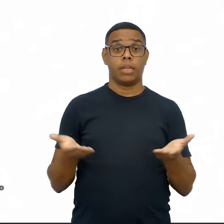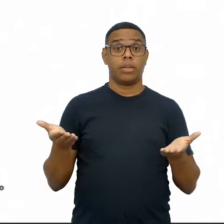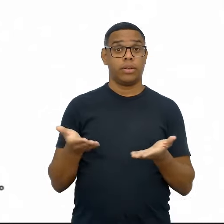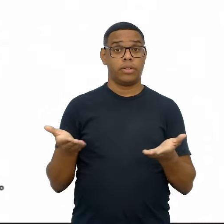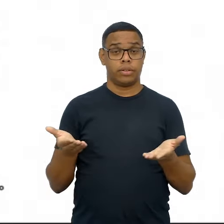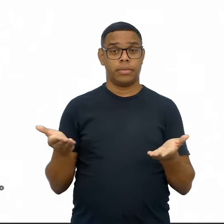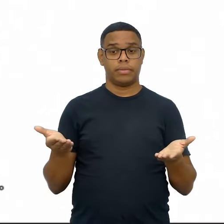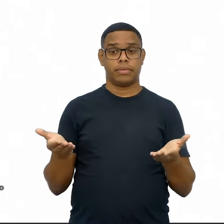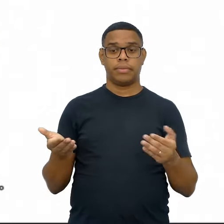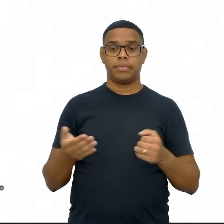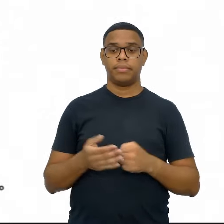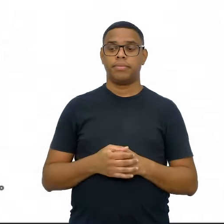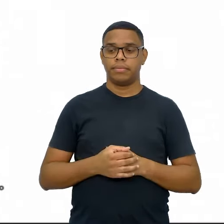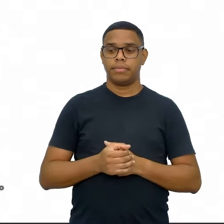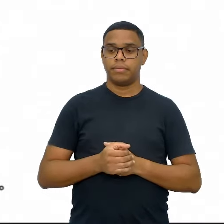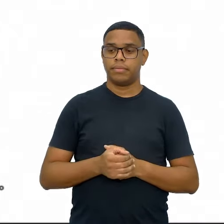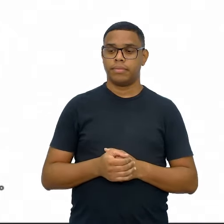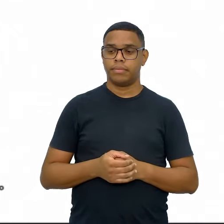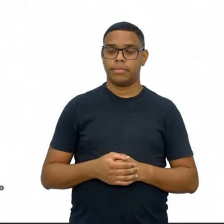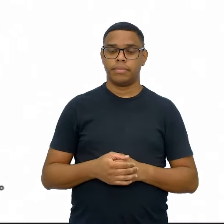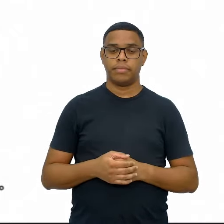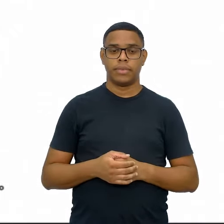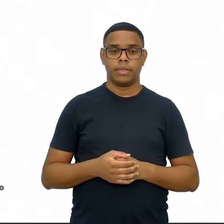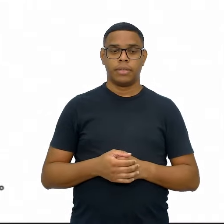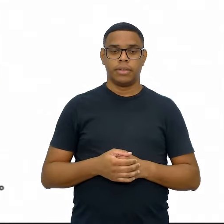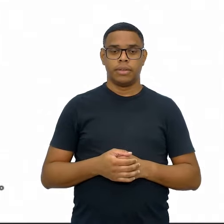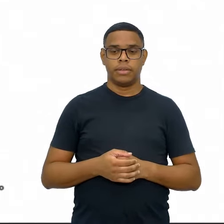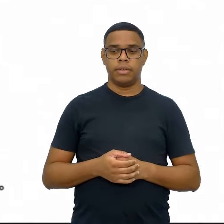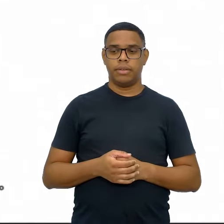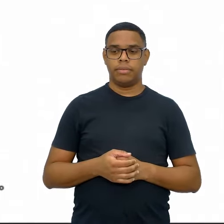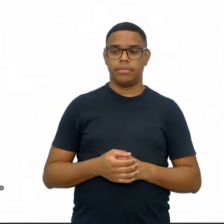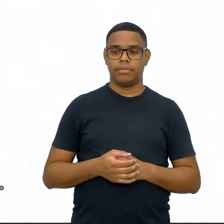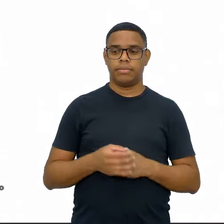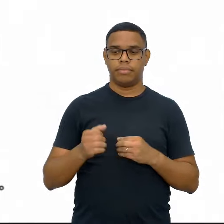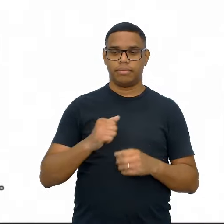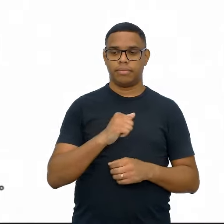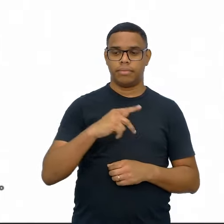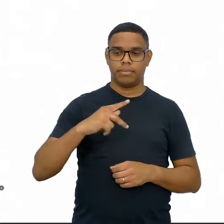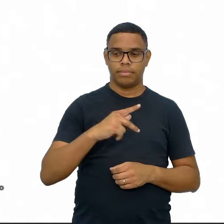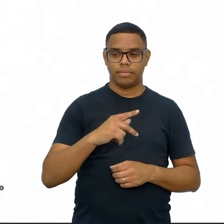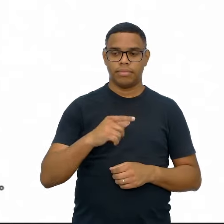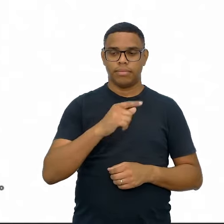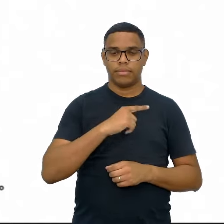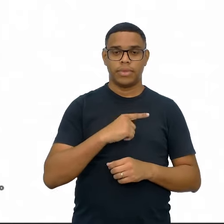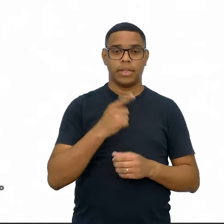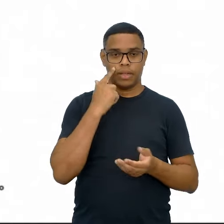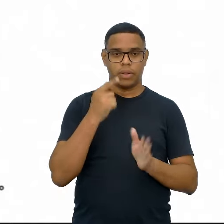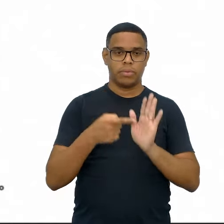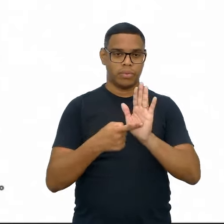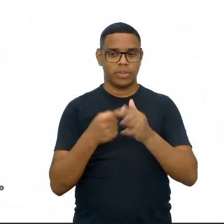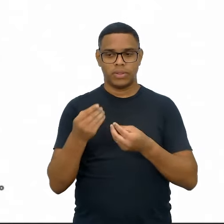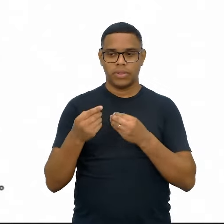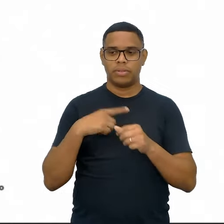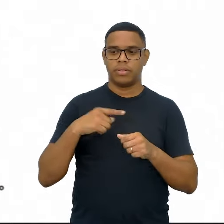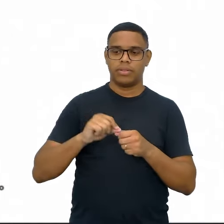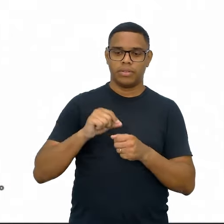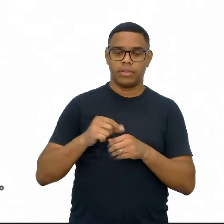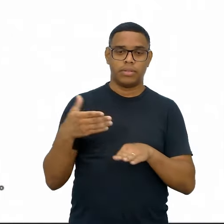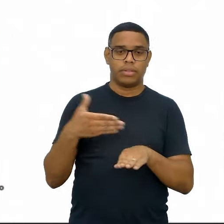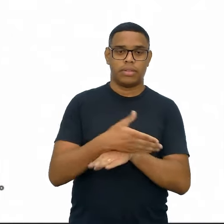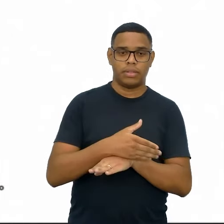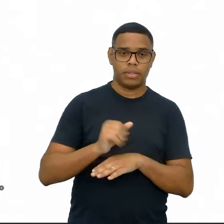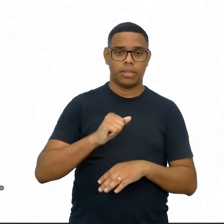gente vai, né, voltar para a AP, né, que eu dei só uma pausa para mostrar para vocês como que faz para entrar